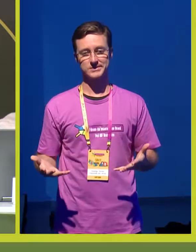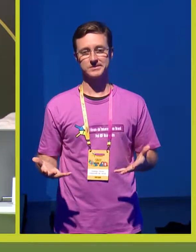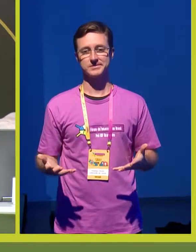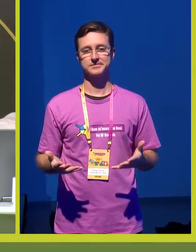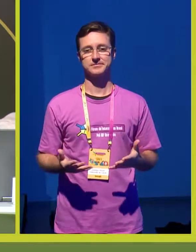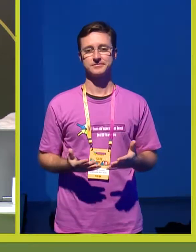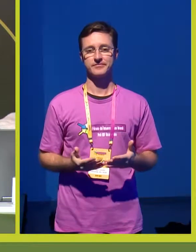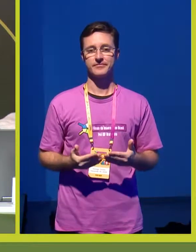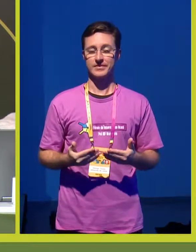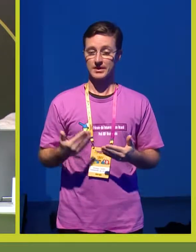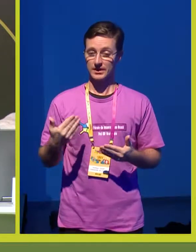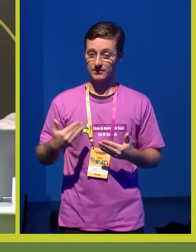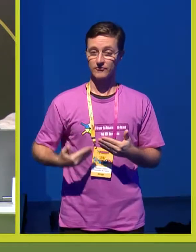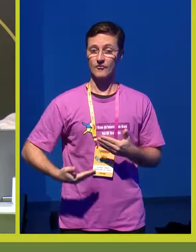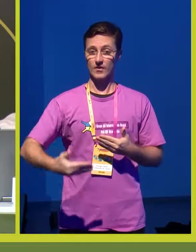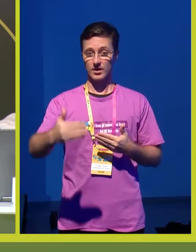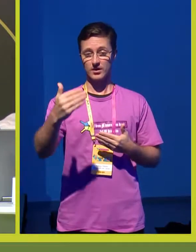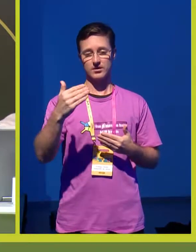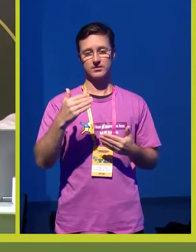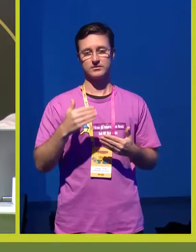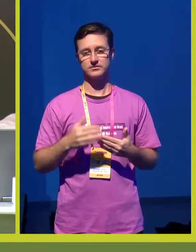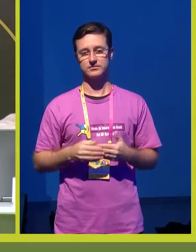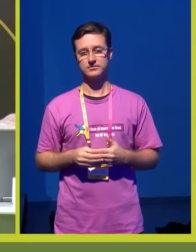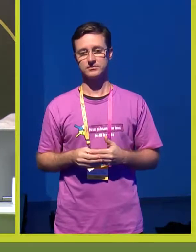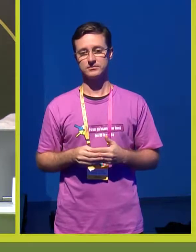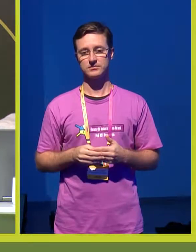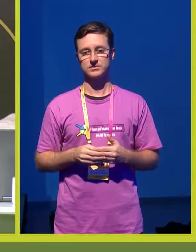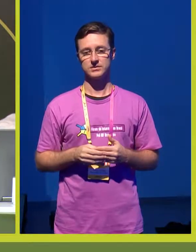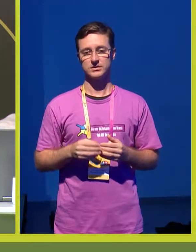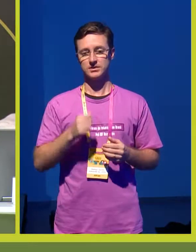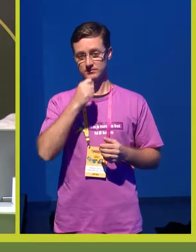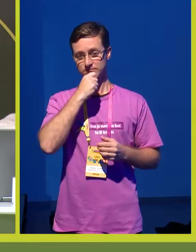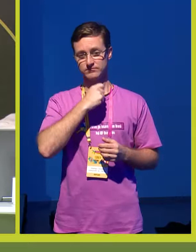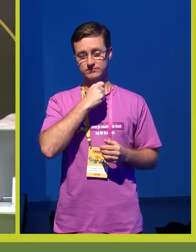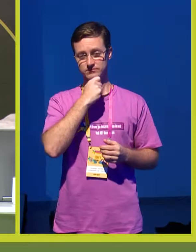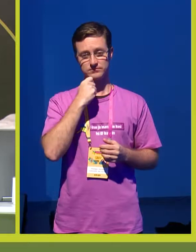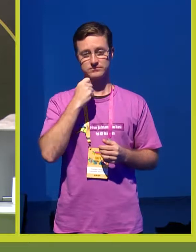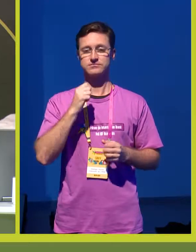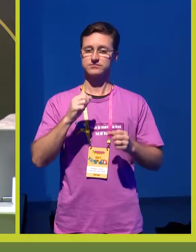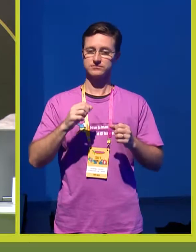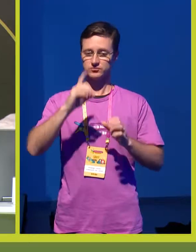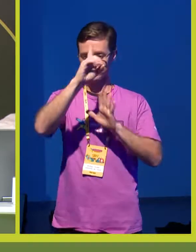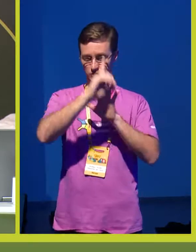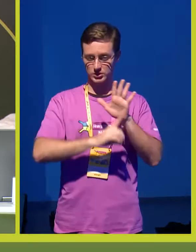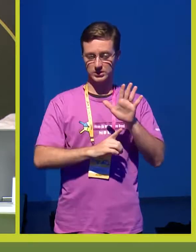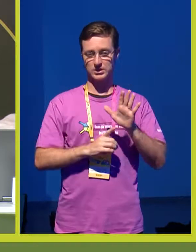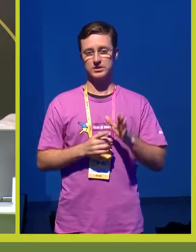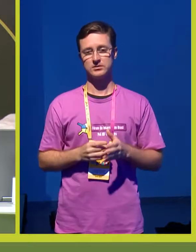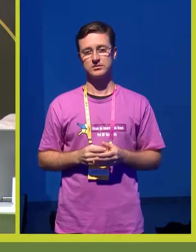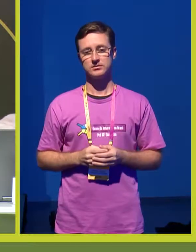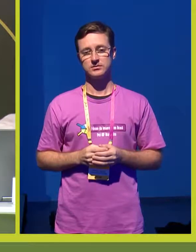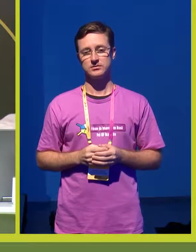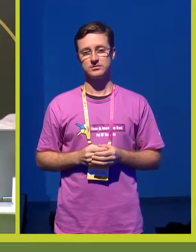e a vantagem do sacrifício do direito à